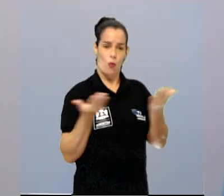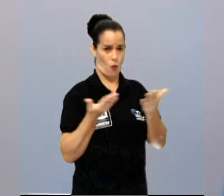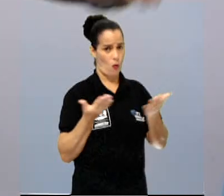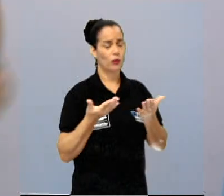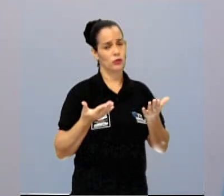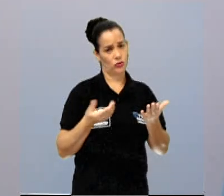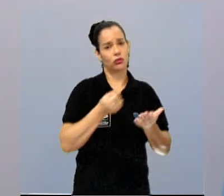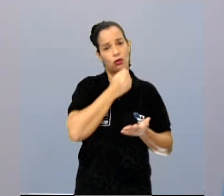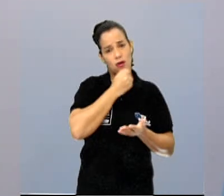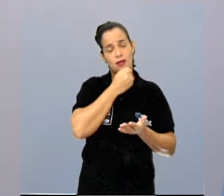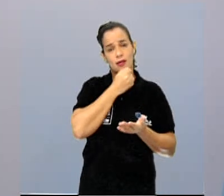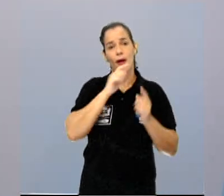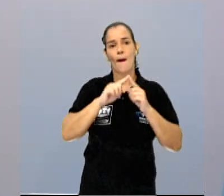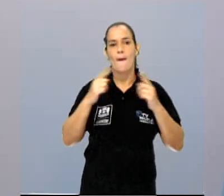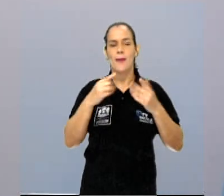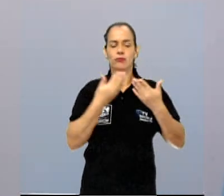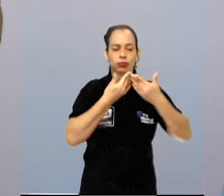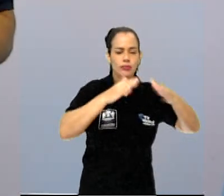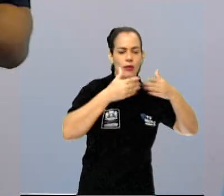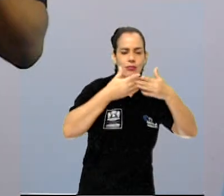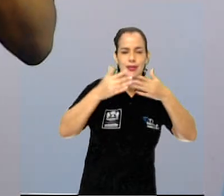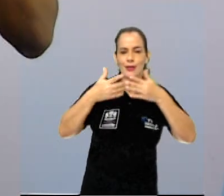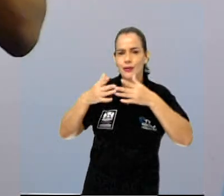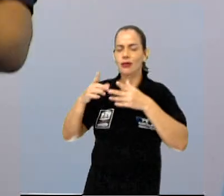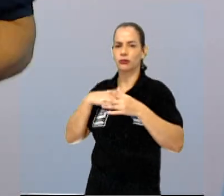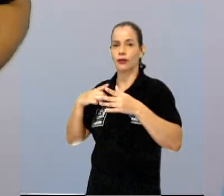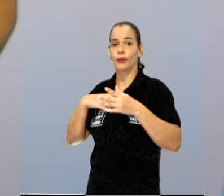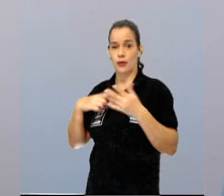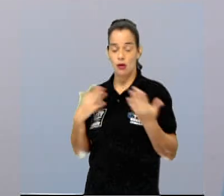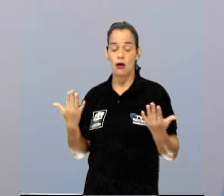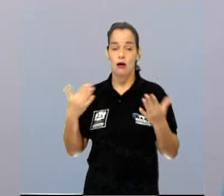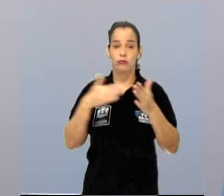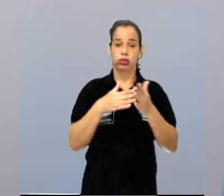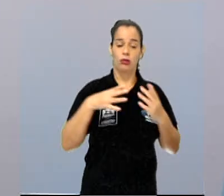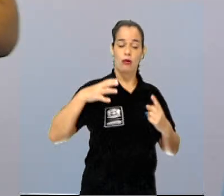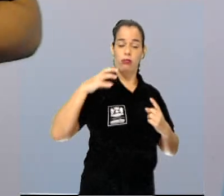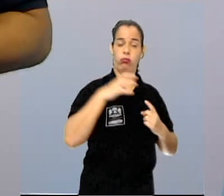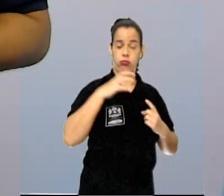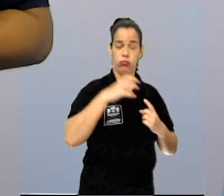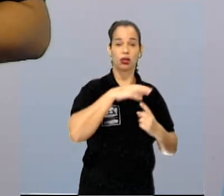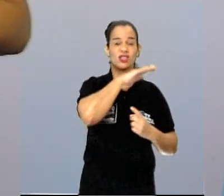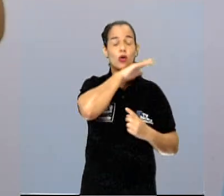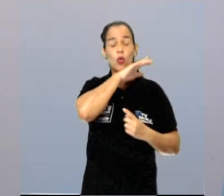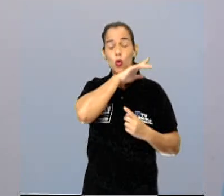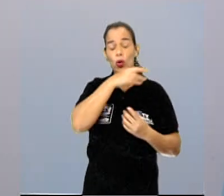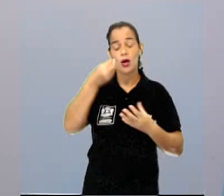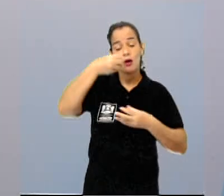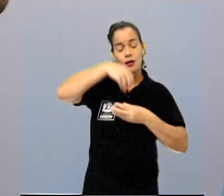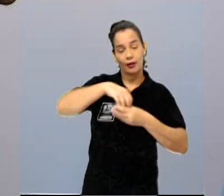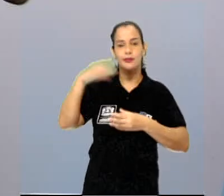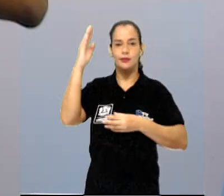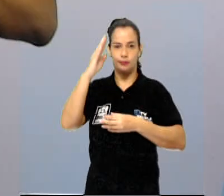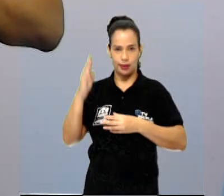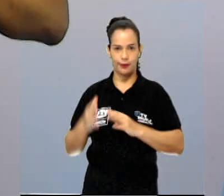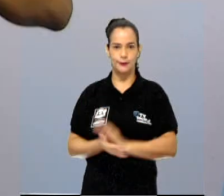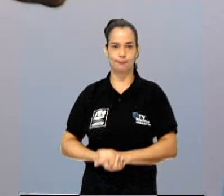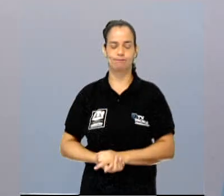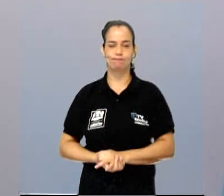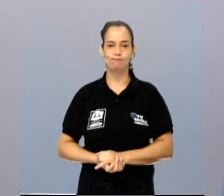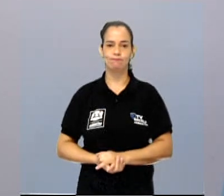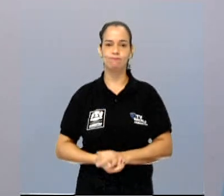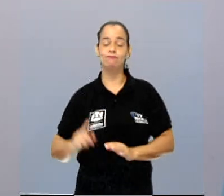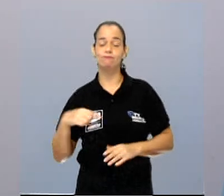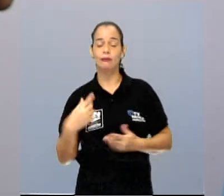principalmente para a abertura daquela região, se tornou uma das grandes ameaças dentro do território brasileiro. Vamos lembrar